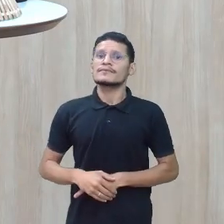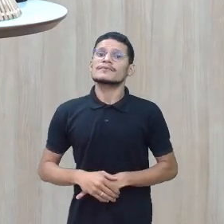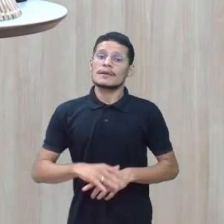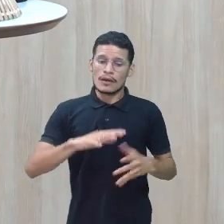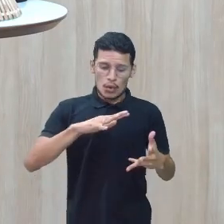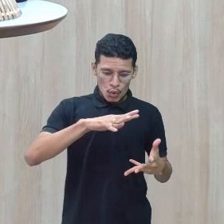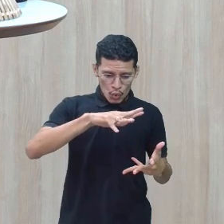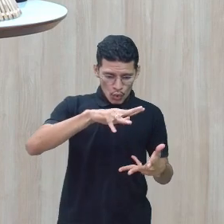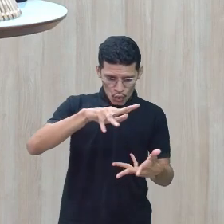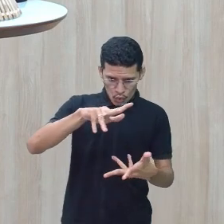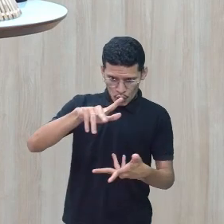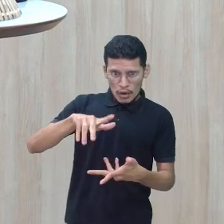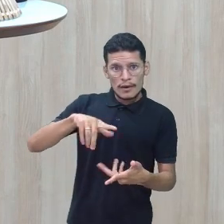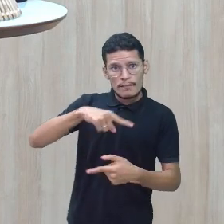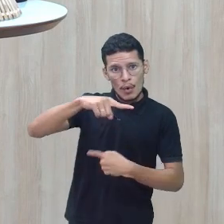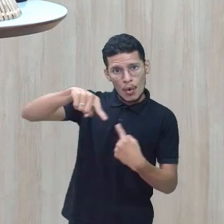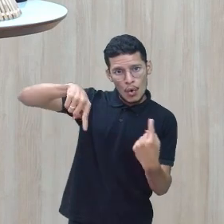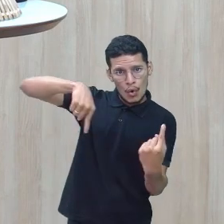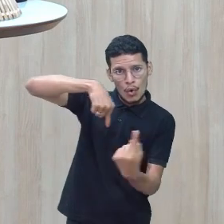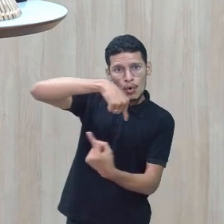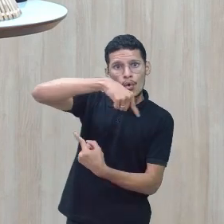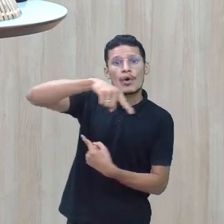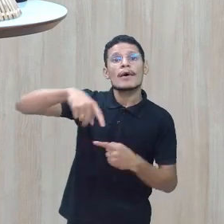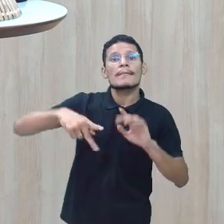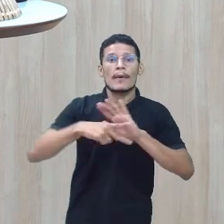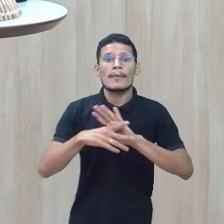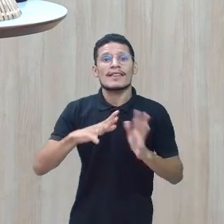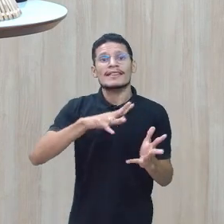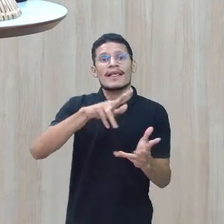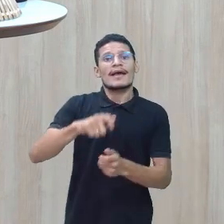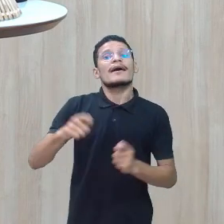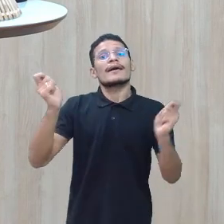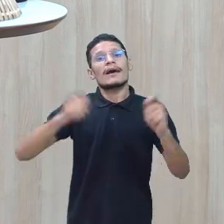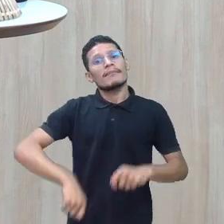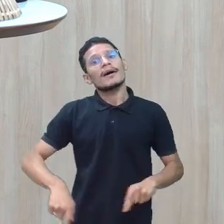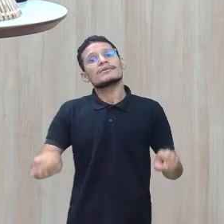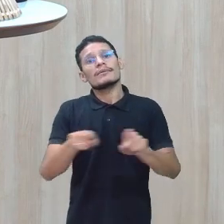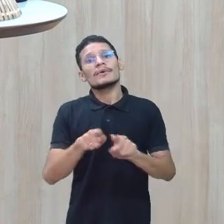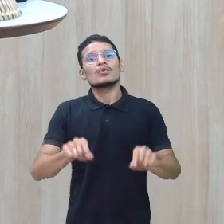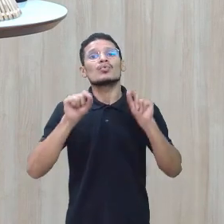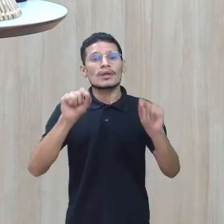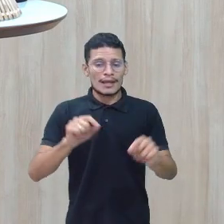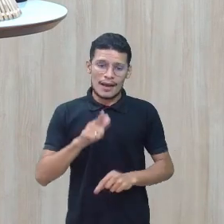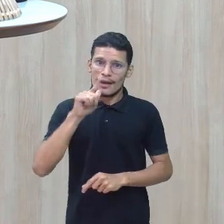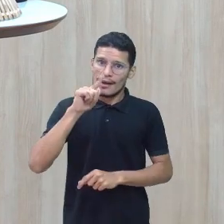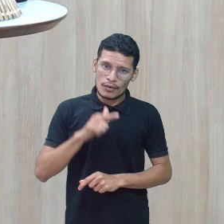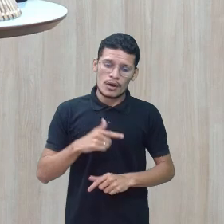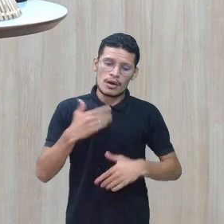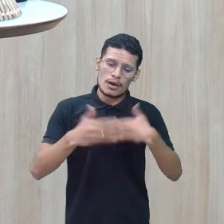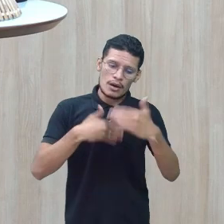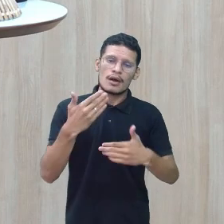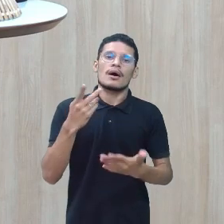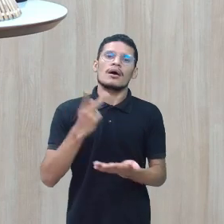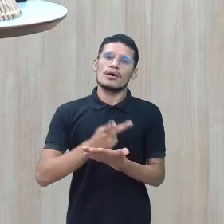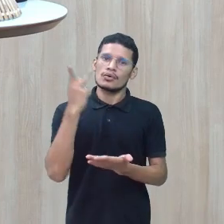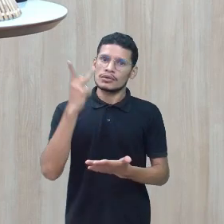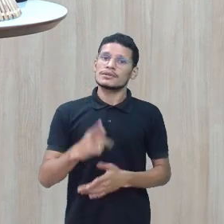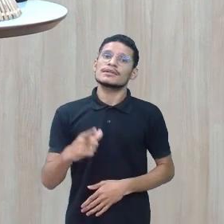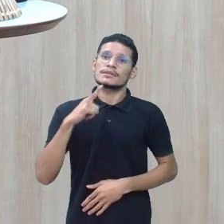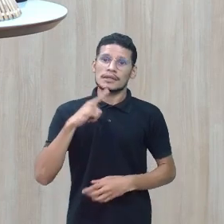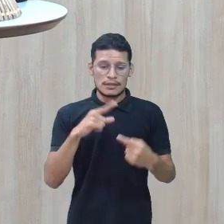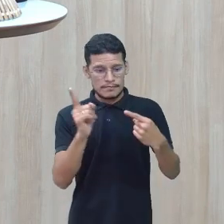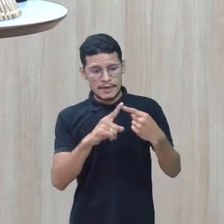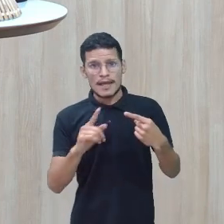de rotação que a Terra faz com que também o ciclo da água aconteça. Então, nós vimos 3 itens, né? A